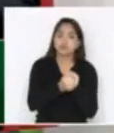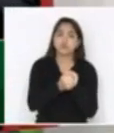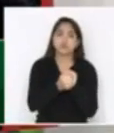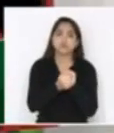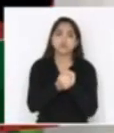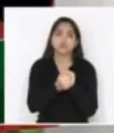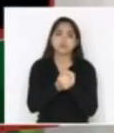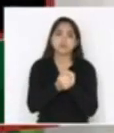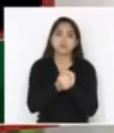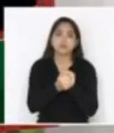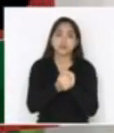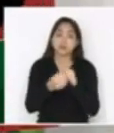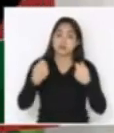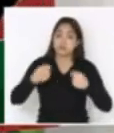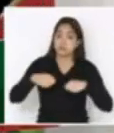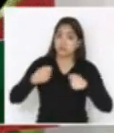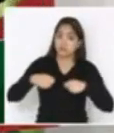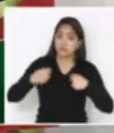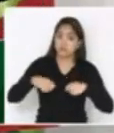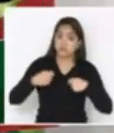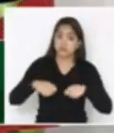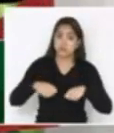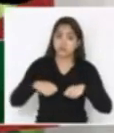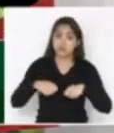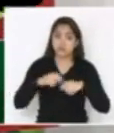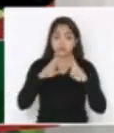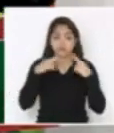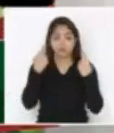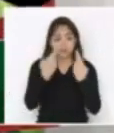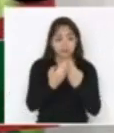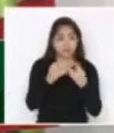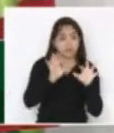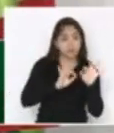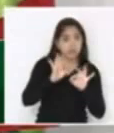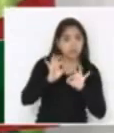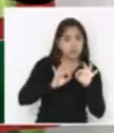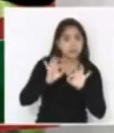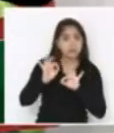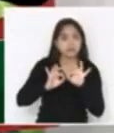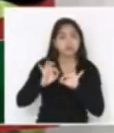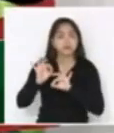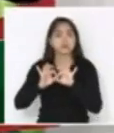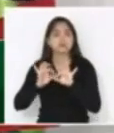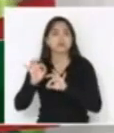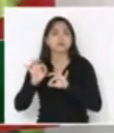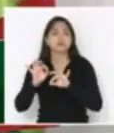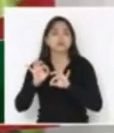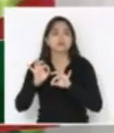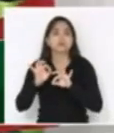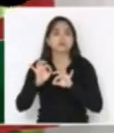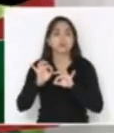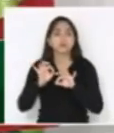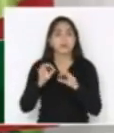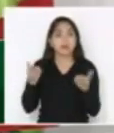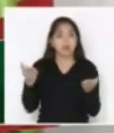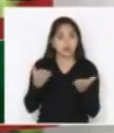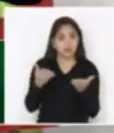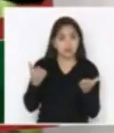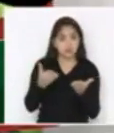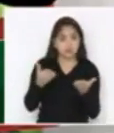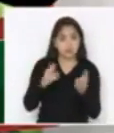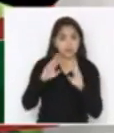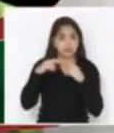Nós temos junto, se for preciso, fazer uma reunião com o Eduardo Moreira, que já subiu 2 quilômetros. Agora, fazer uma reunião